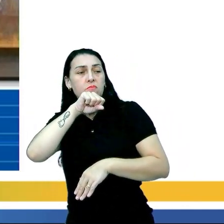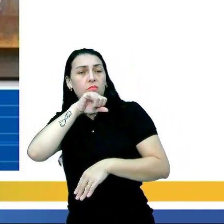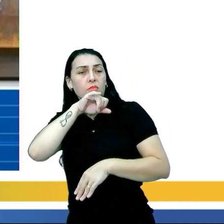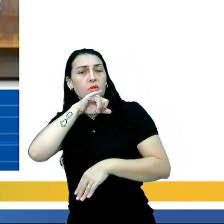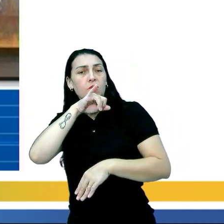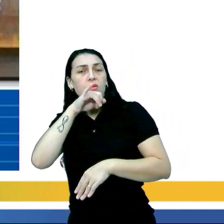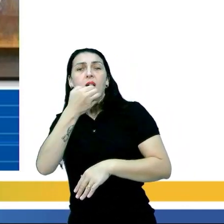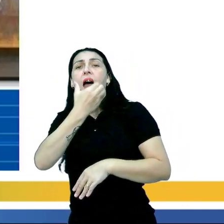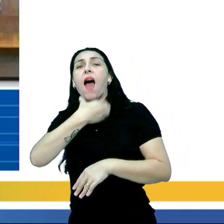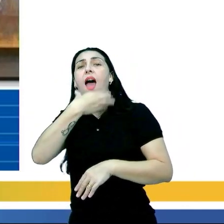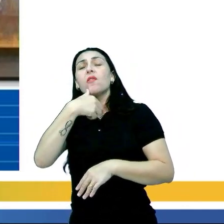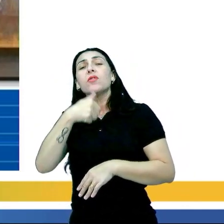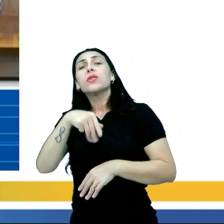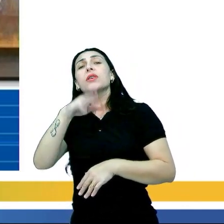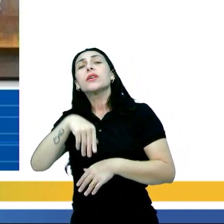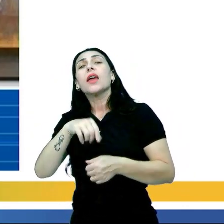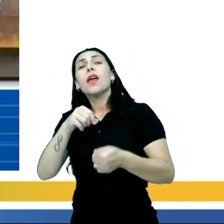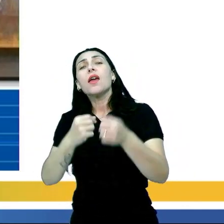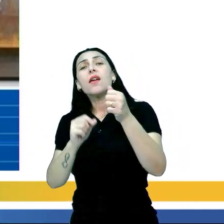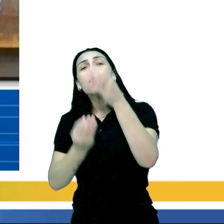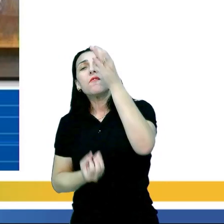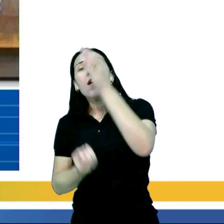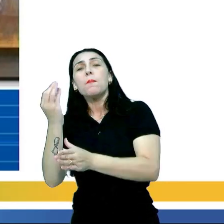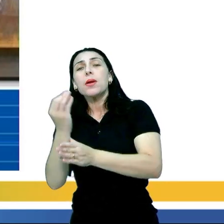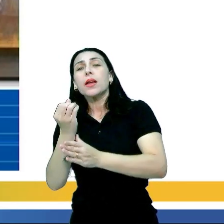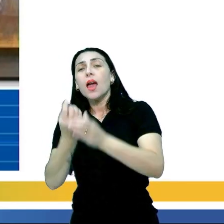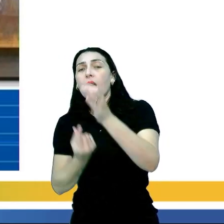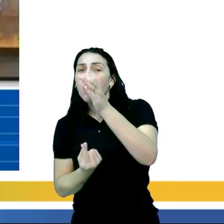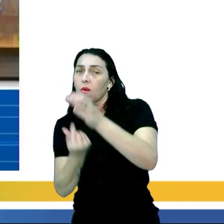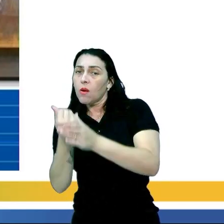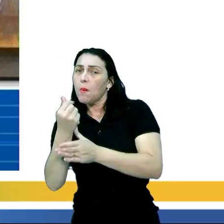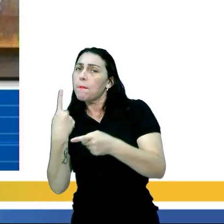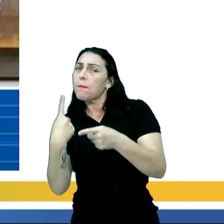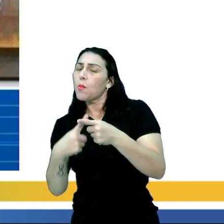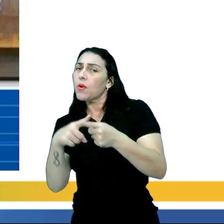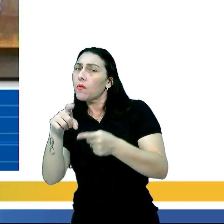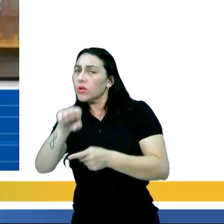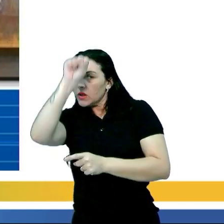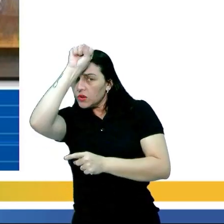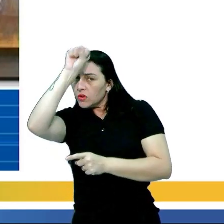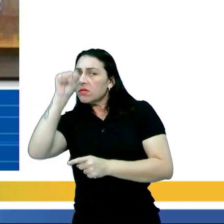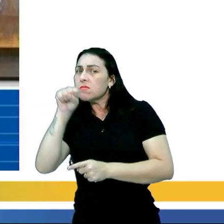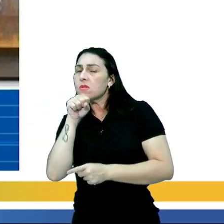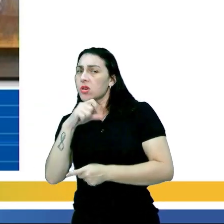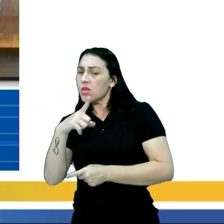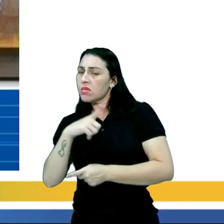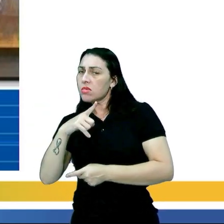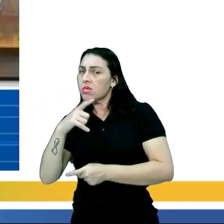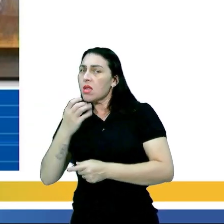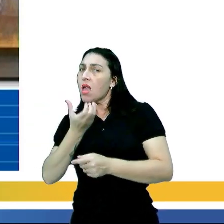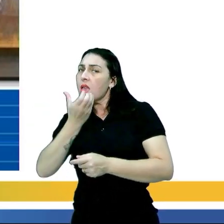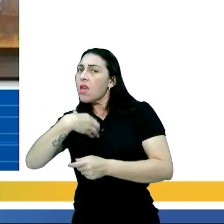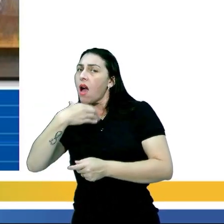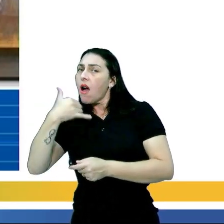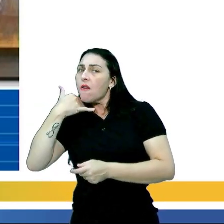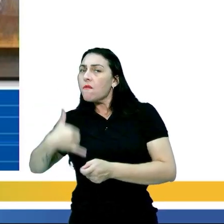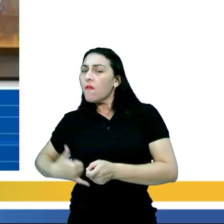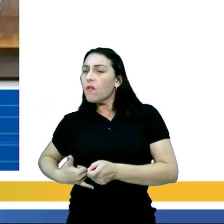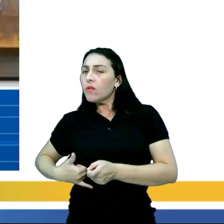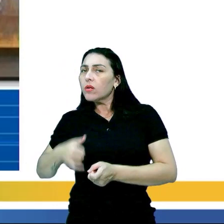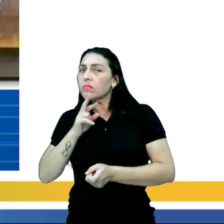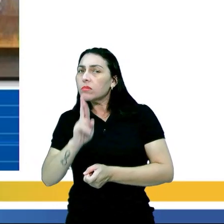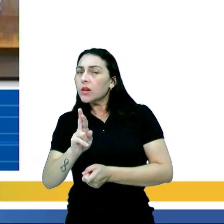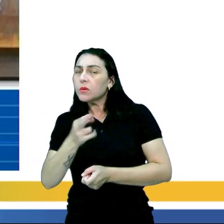Quem fabrica o iPhone é o capitalismo. Então, por que você que quer ser socialista tem iPhone? Aí o cara responde o